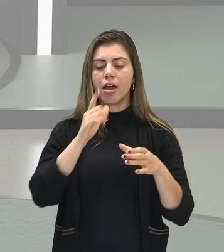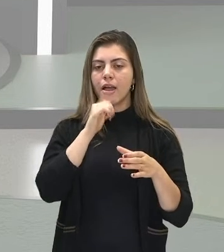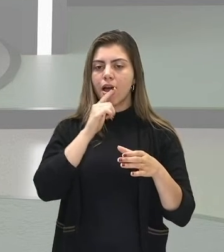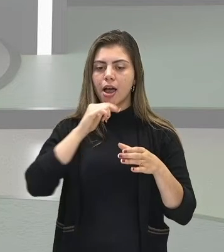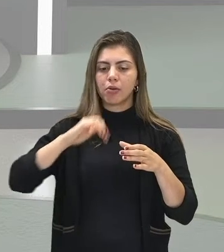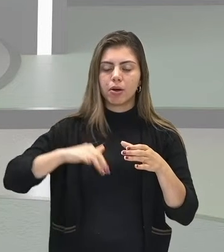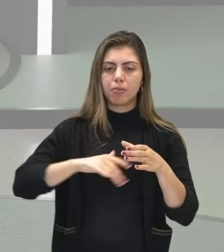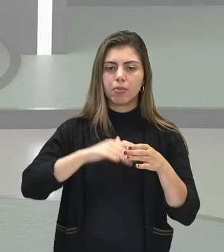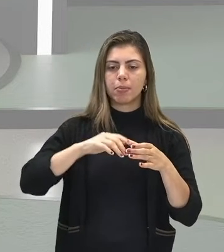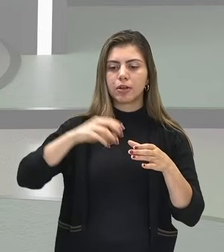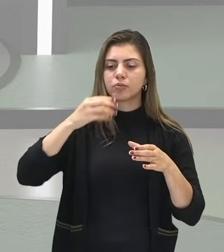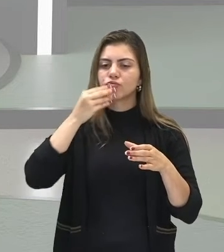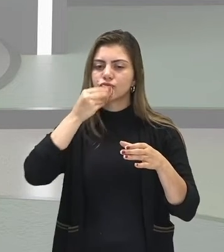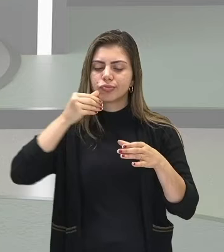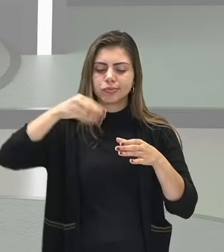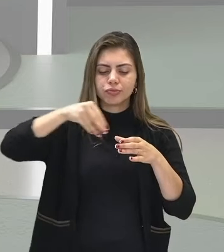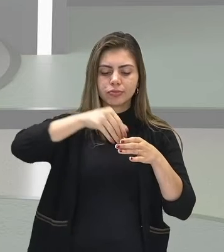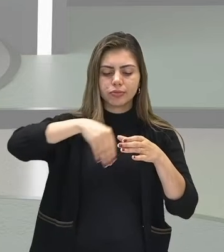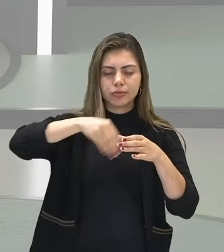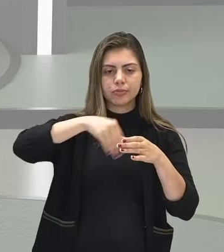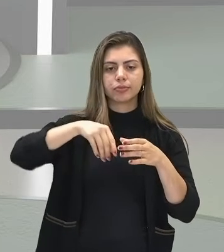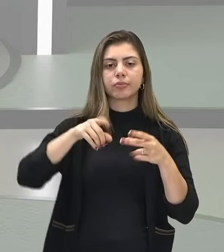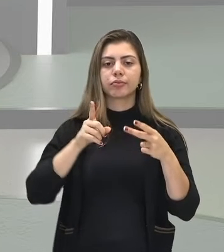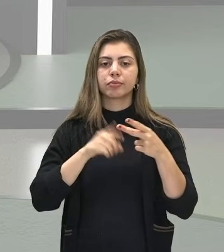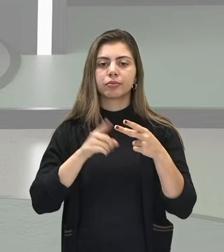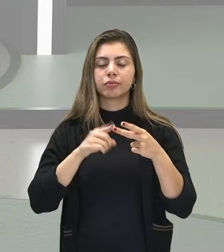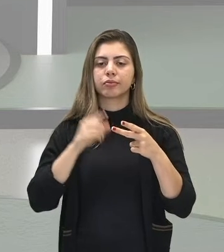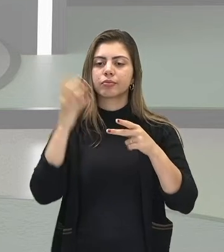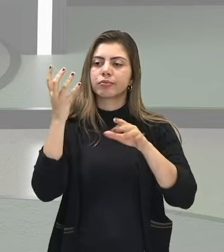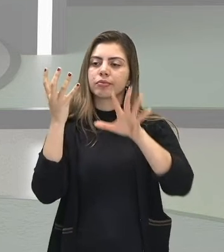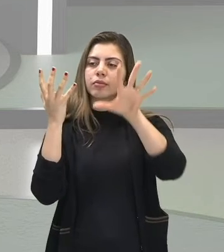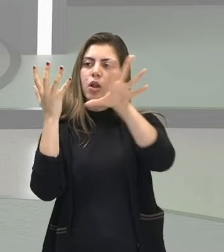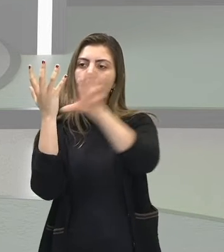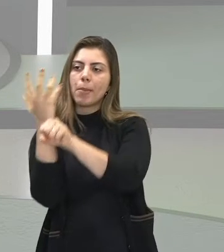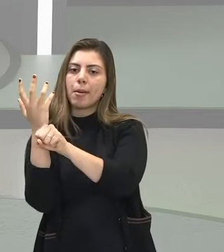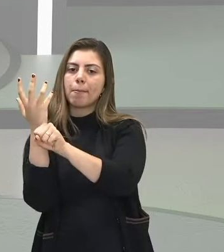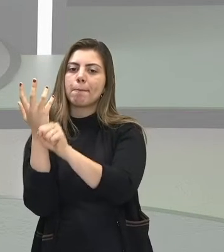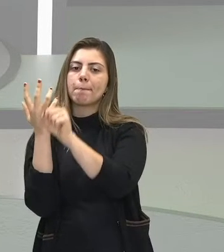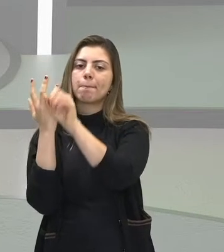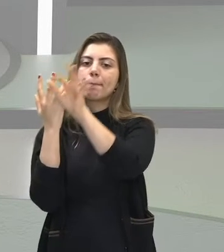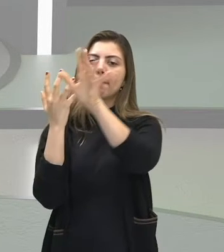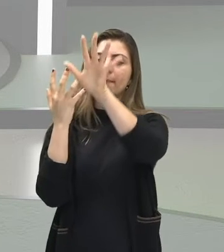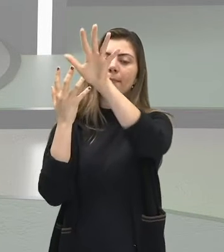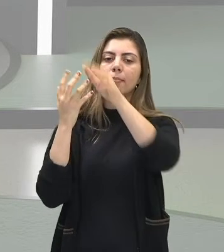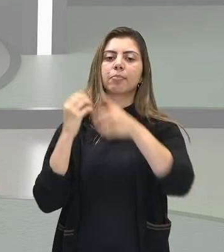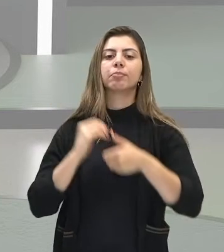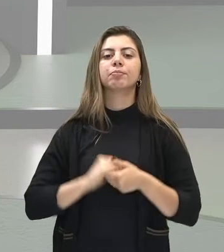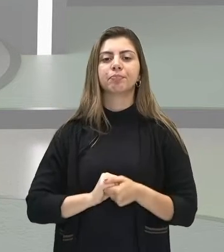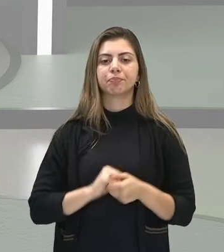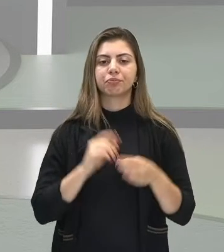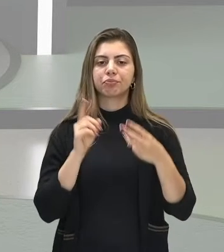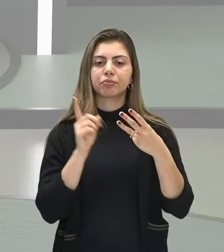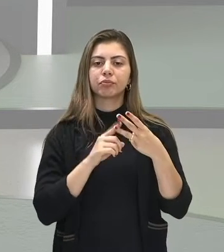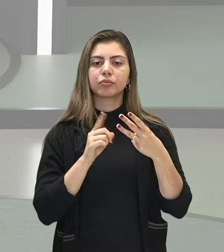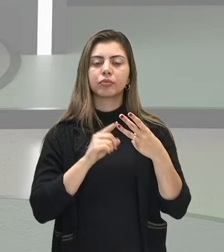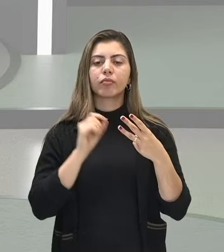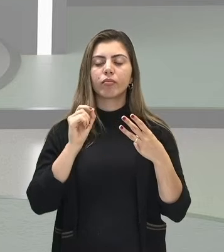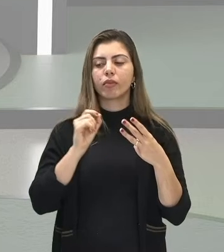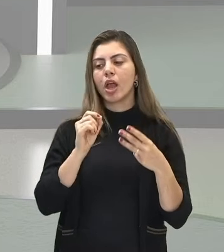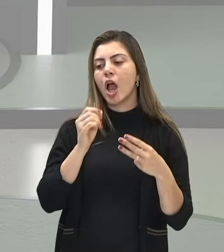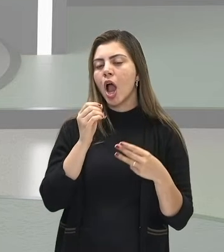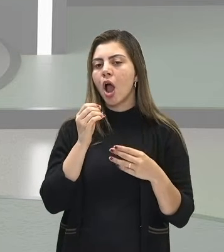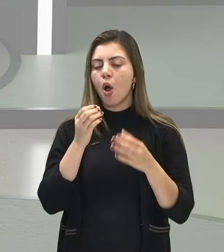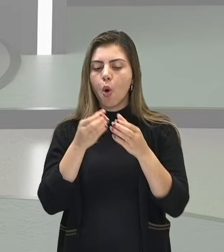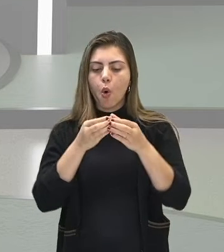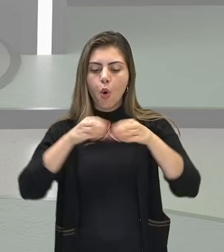na água, temos a fotossíntese, temos também o preparo, né? Quando a gente vai cozinhar